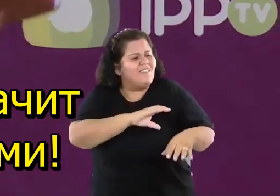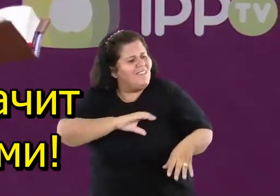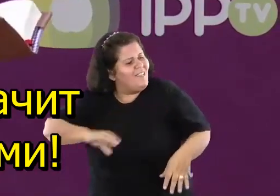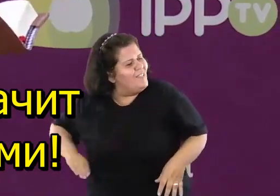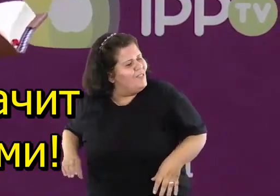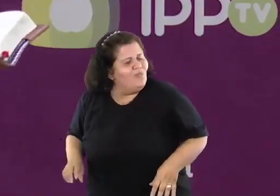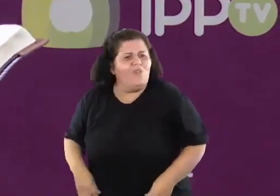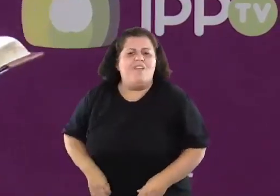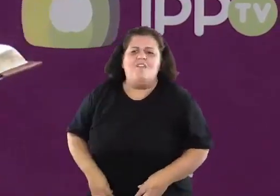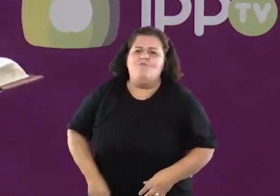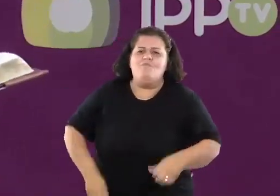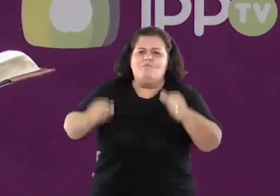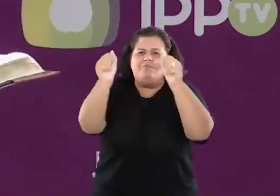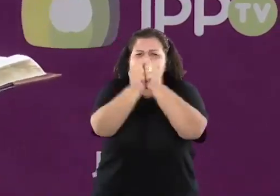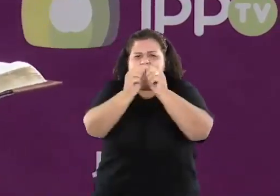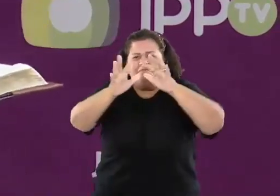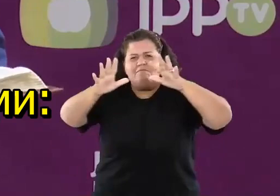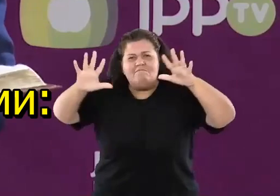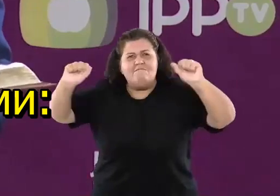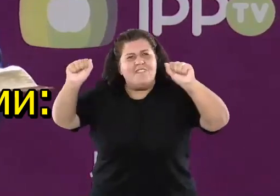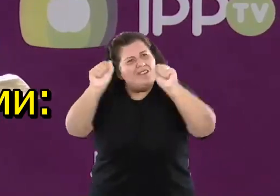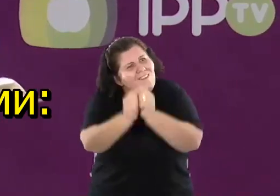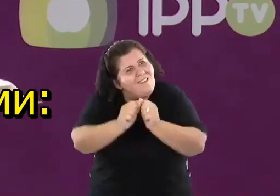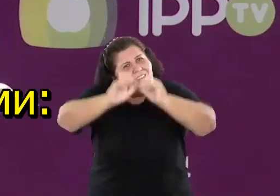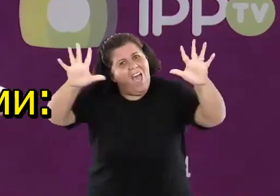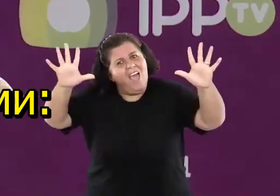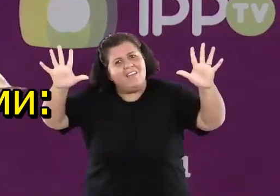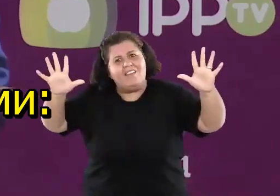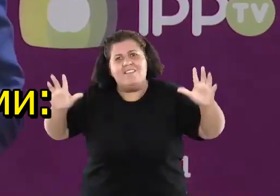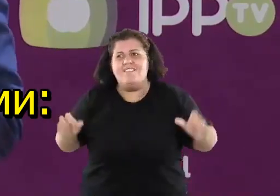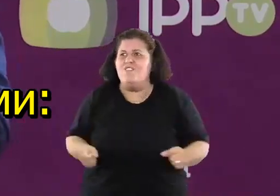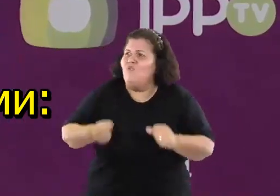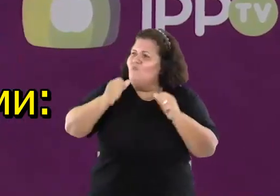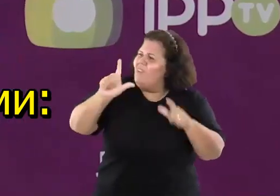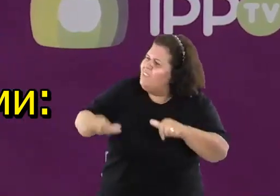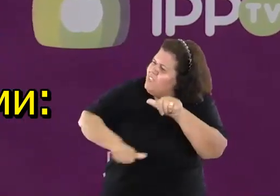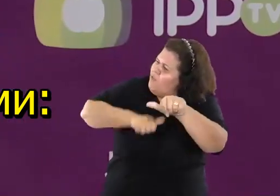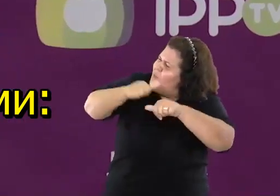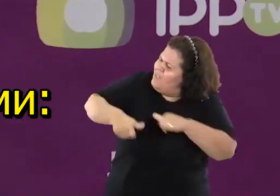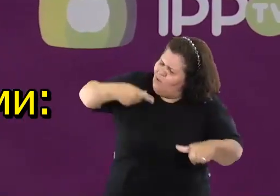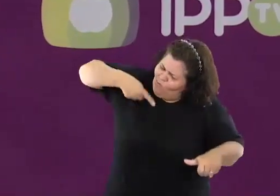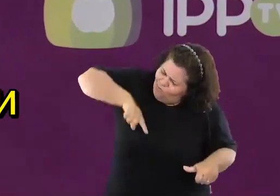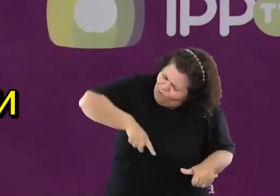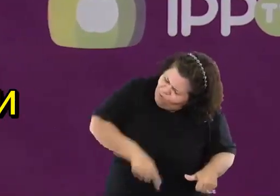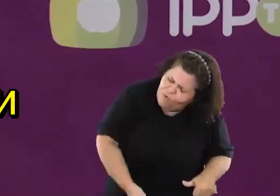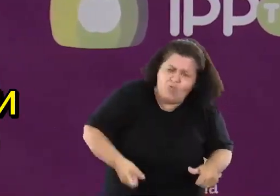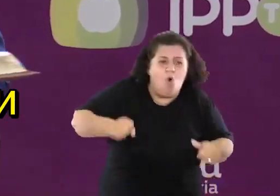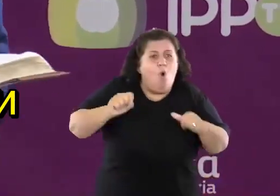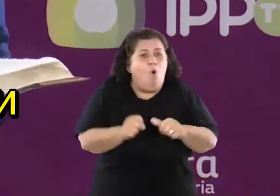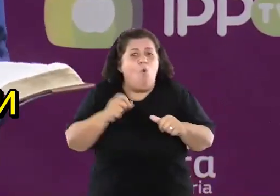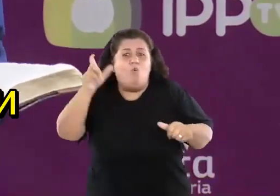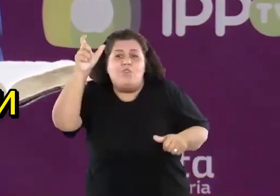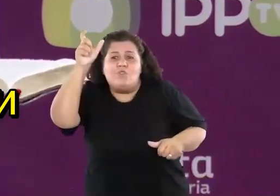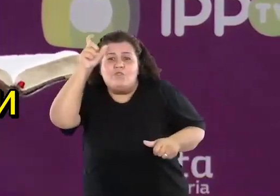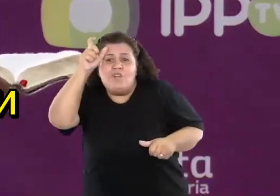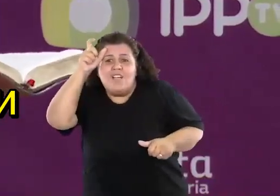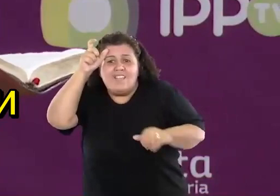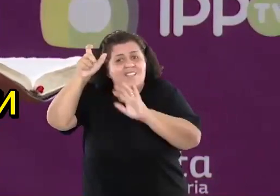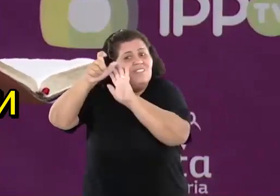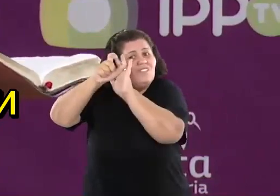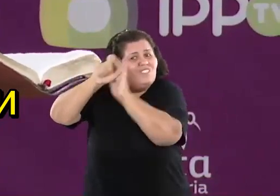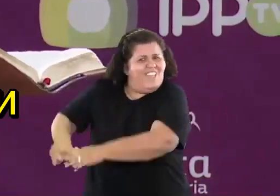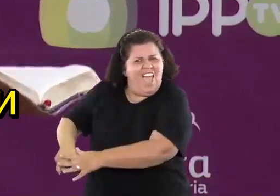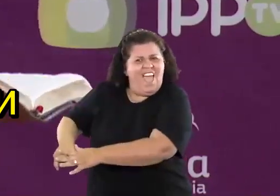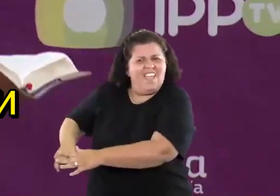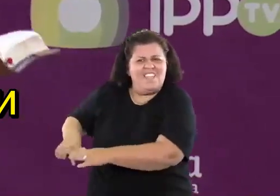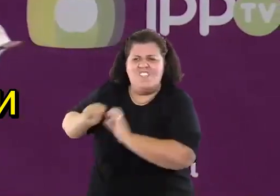seus milagres. Que milagres? As transformações profundas, o morto ressuscita, o endemoniado que tem